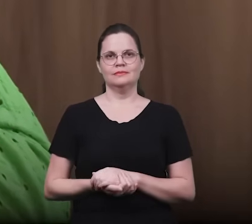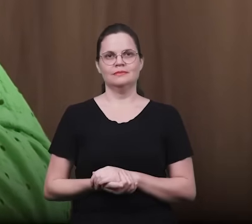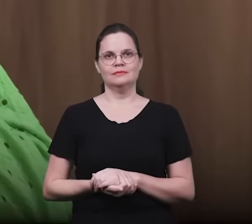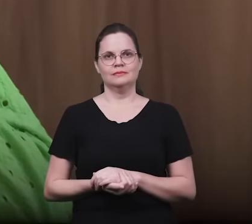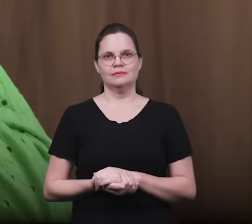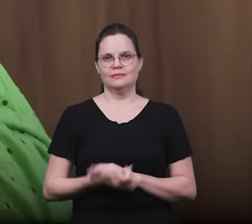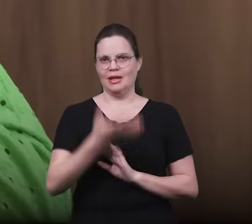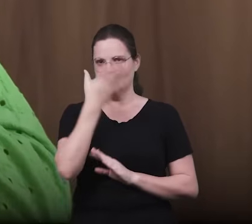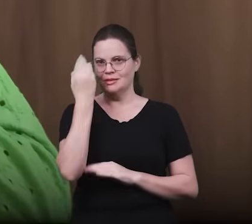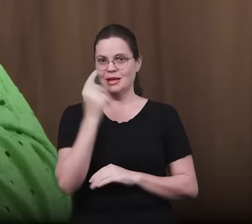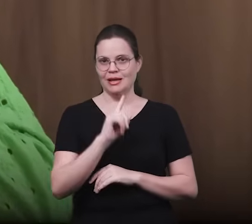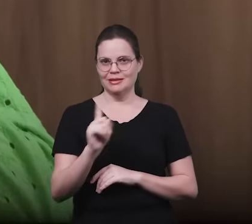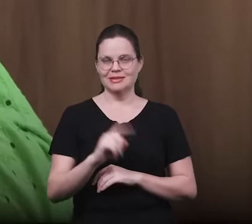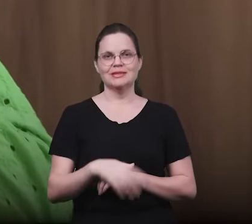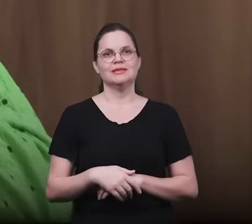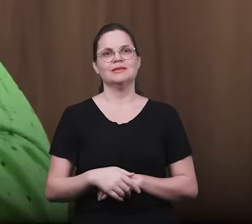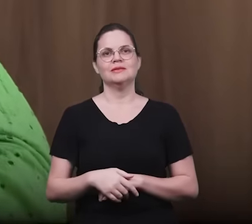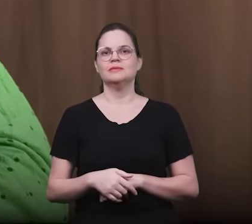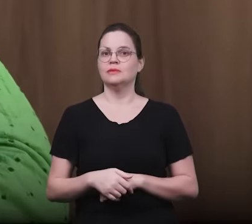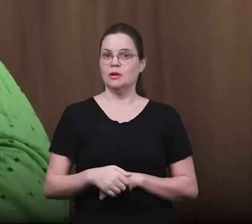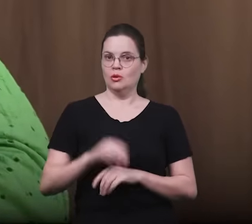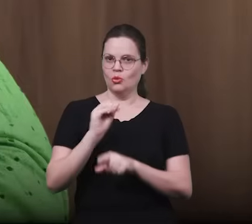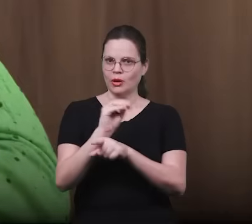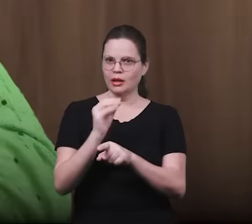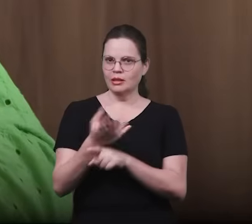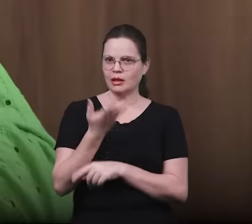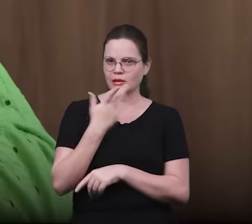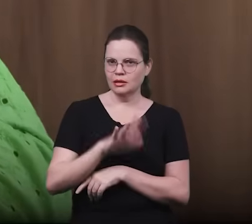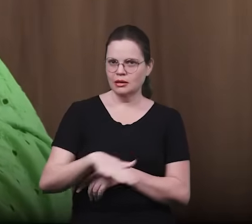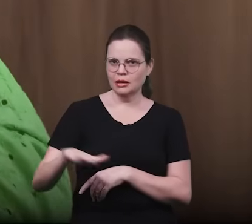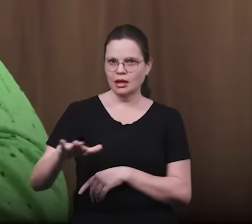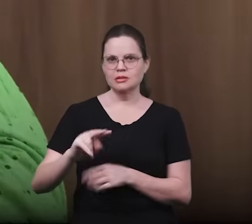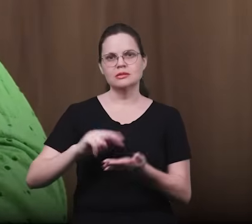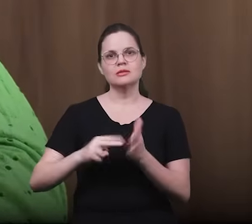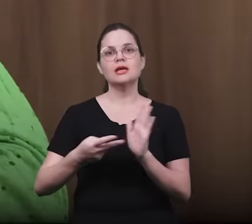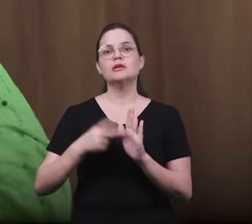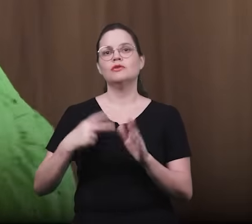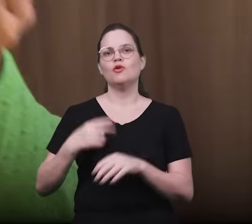@icm.organização e método. Não se esqueça, preservar a infância é preservar